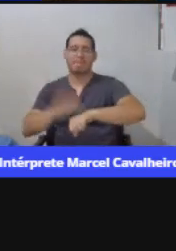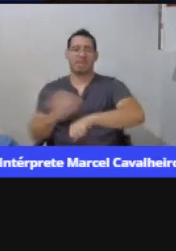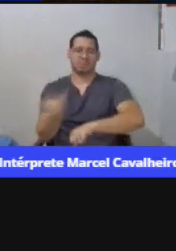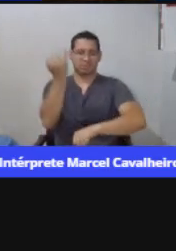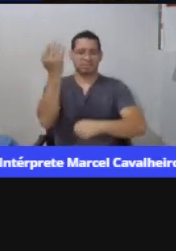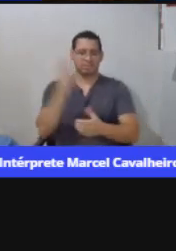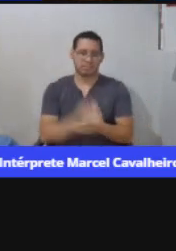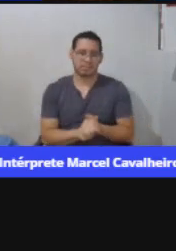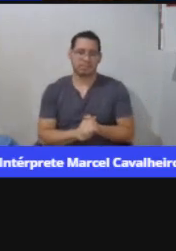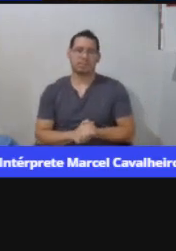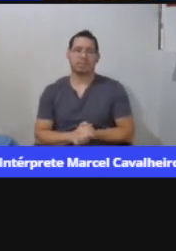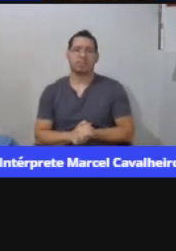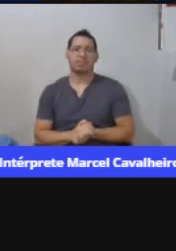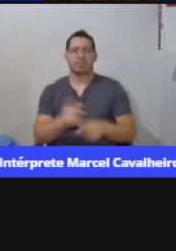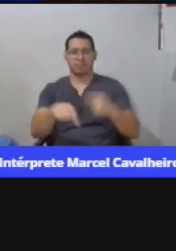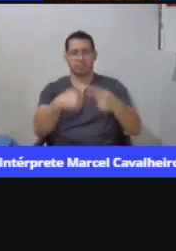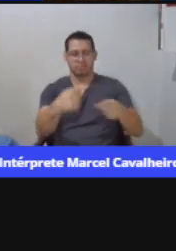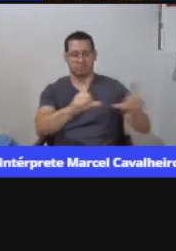Próximo.